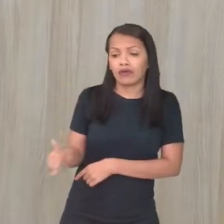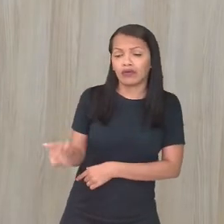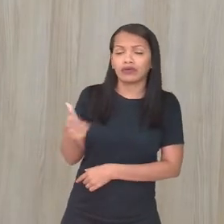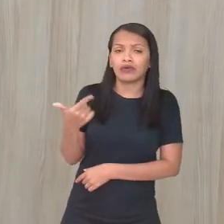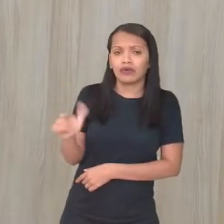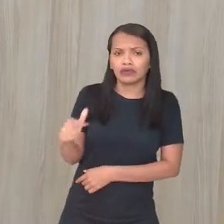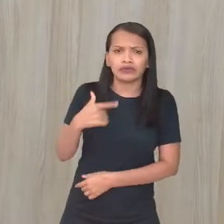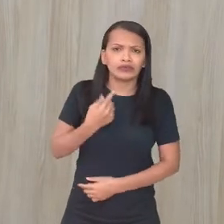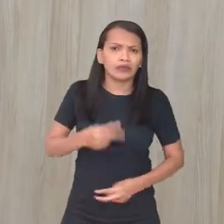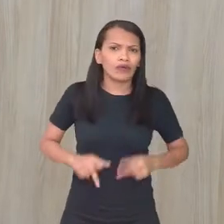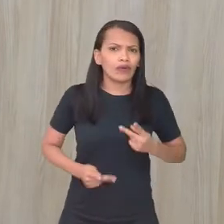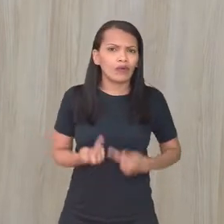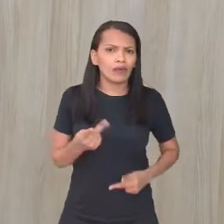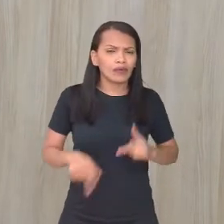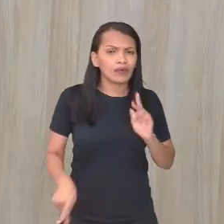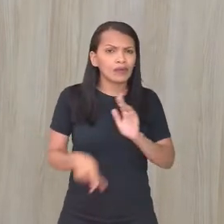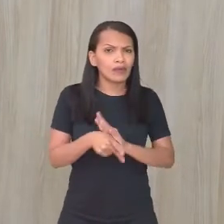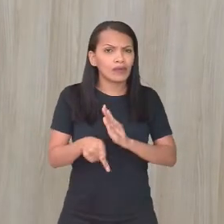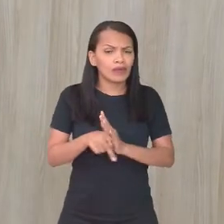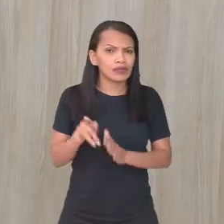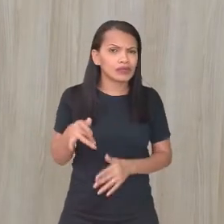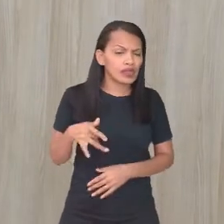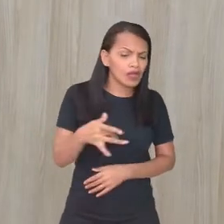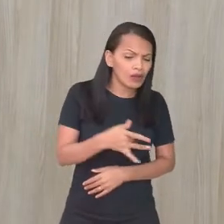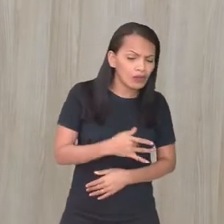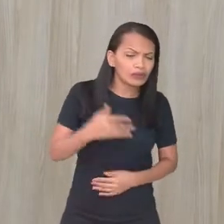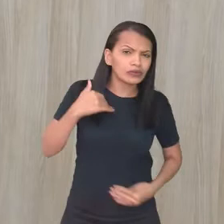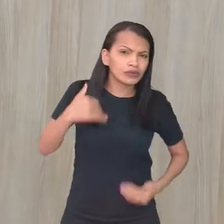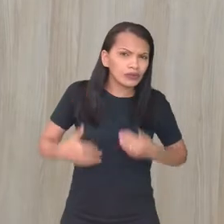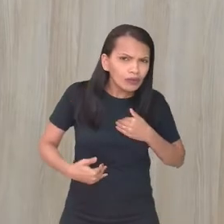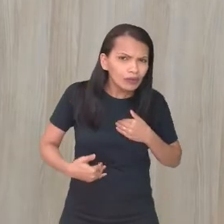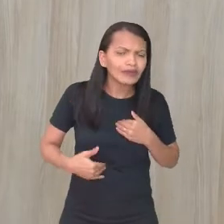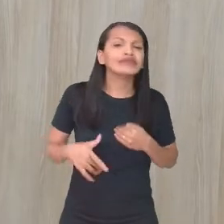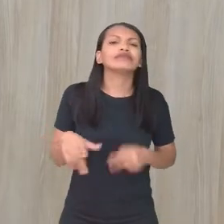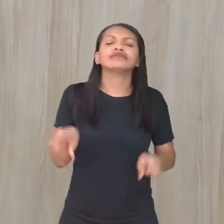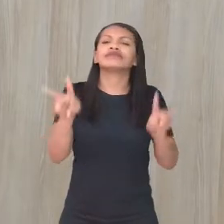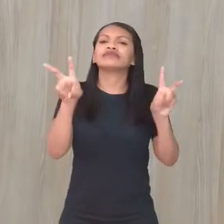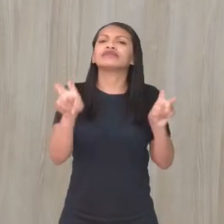fazem parte da saúde do nosso corpo. Então, esses temas têm que deixar de